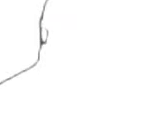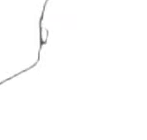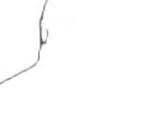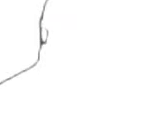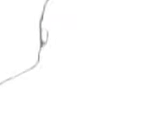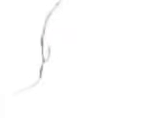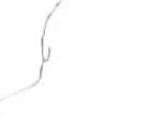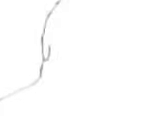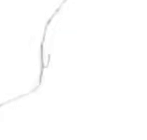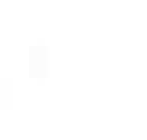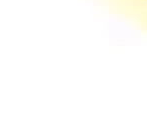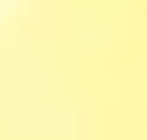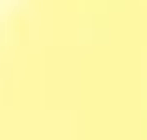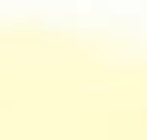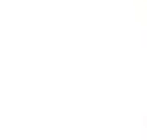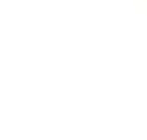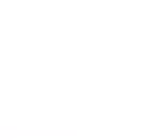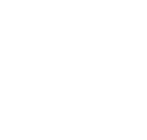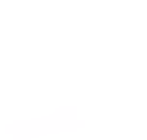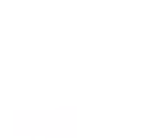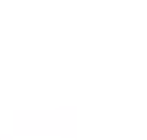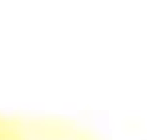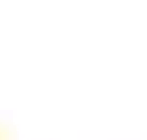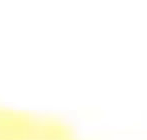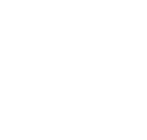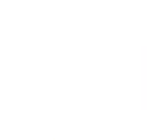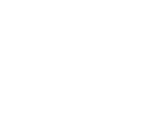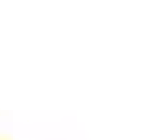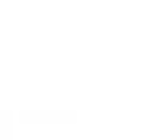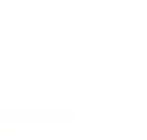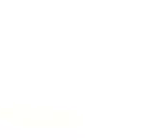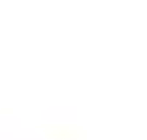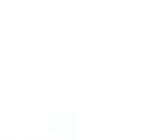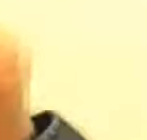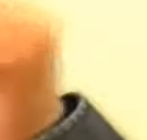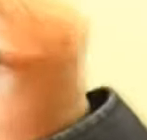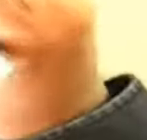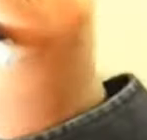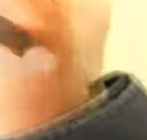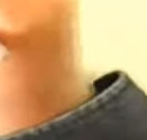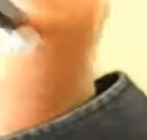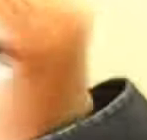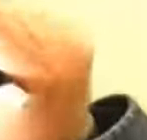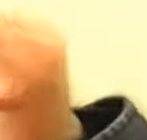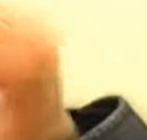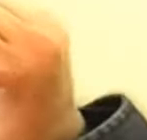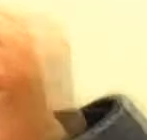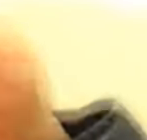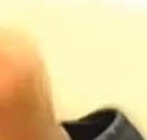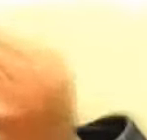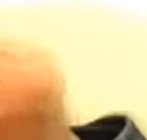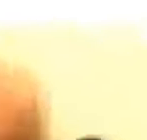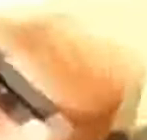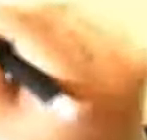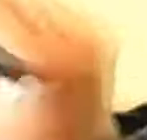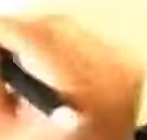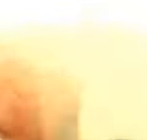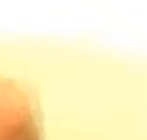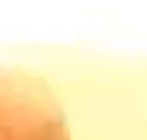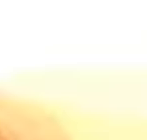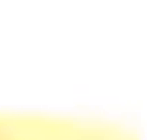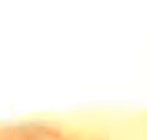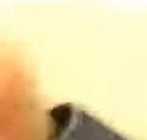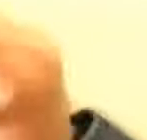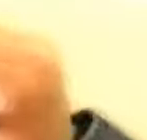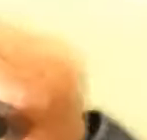do Rio Grande do Sul. Com apoio do Exército, e dos fazendeiros de café, Floriano